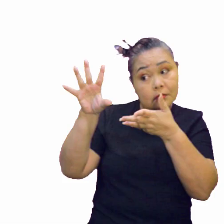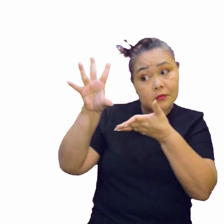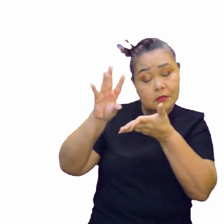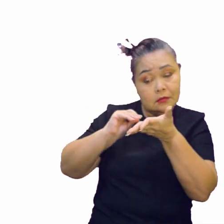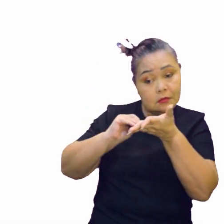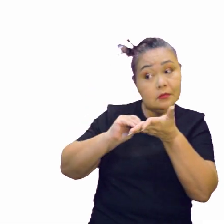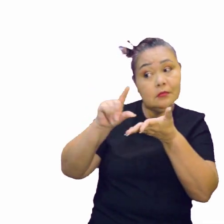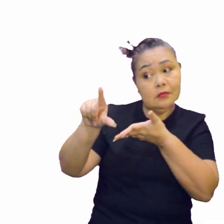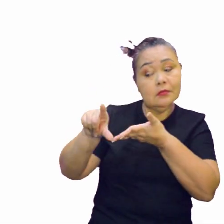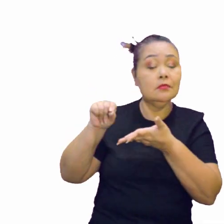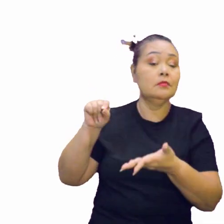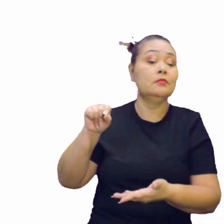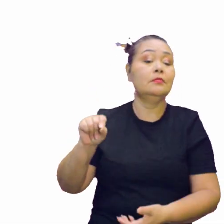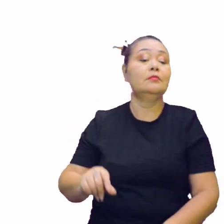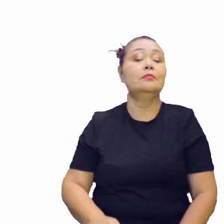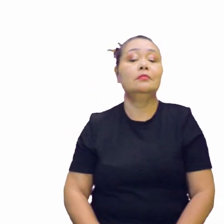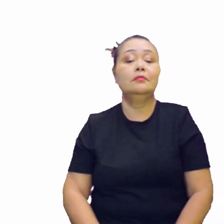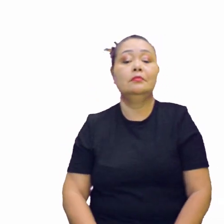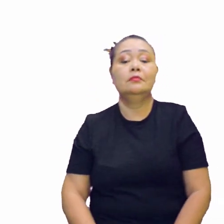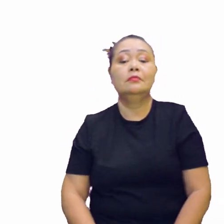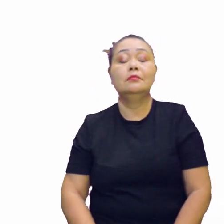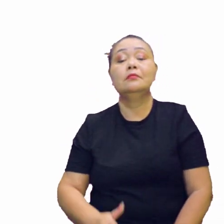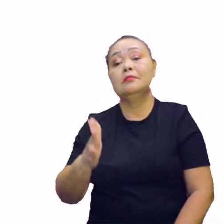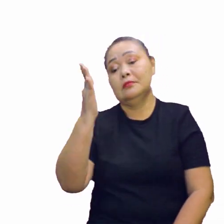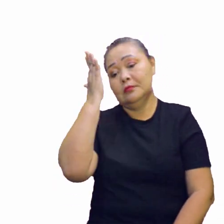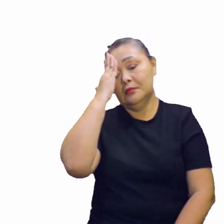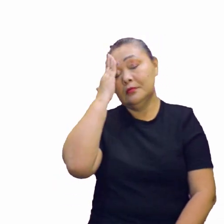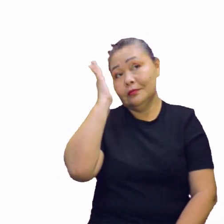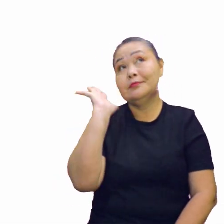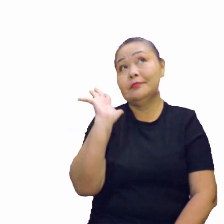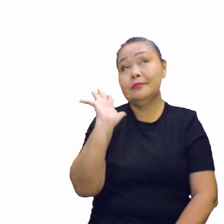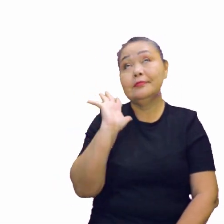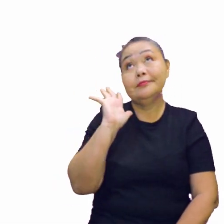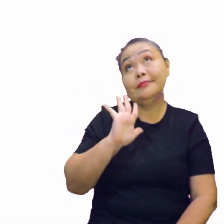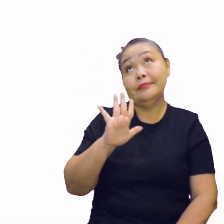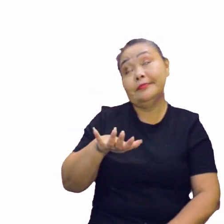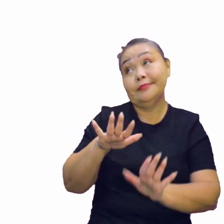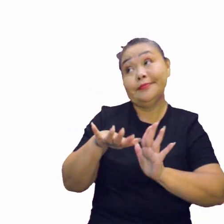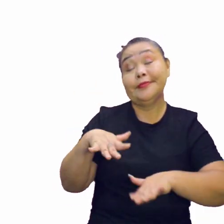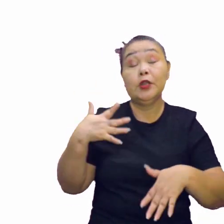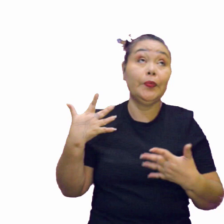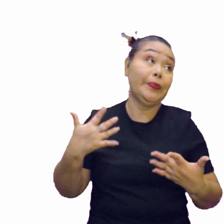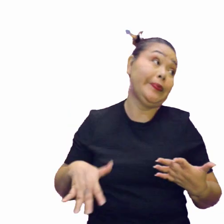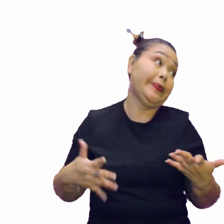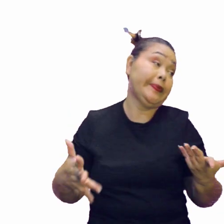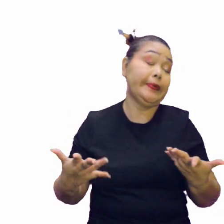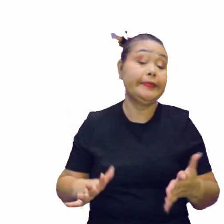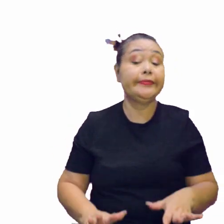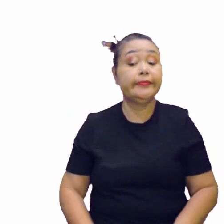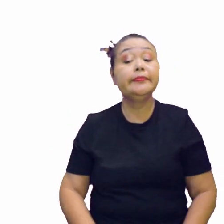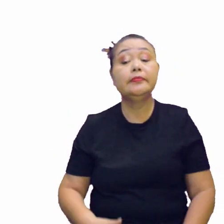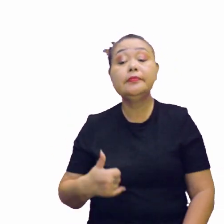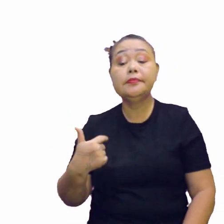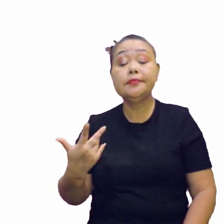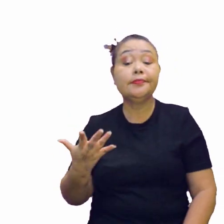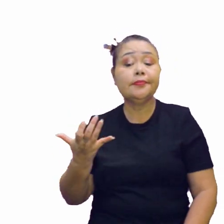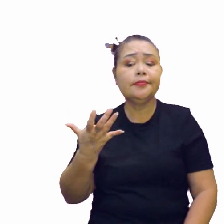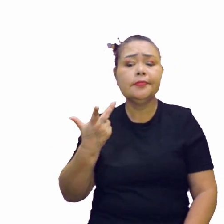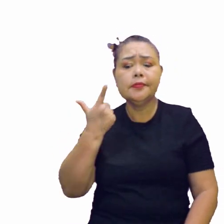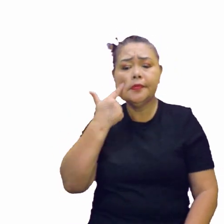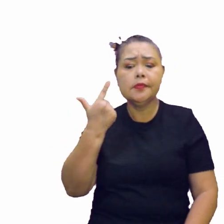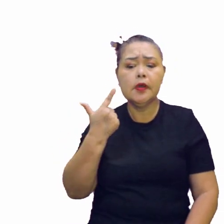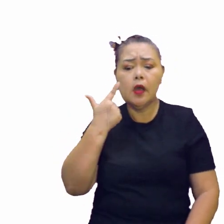escolheu. Eu sei que muitas vezes, caramba, professor, mas quando a gente vê a foto de um